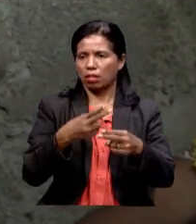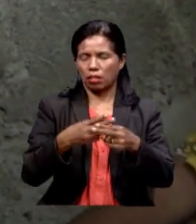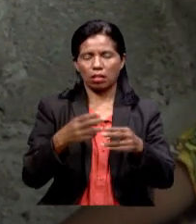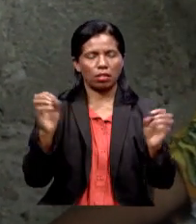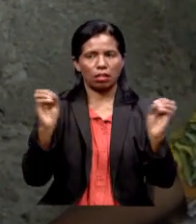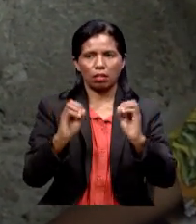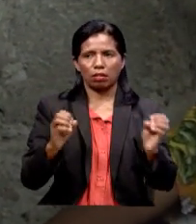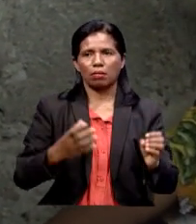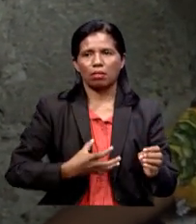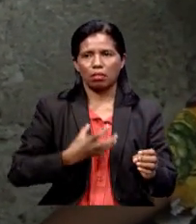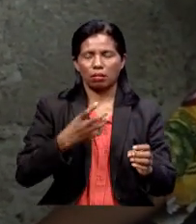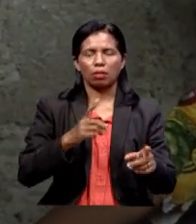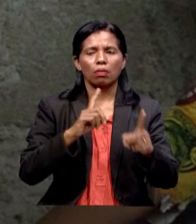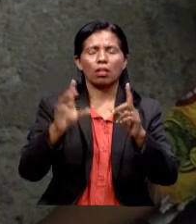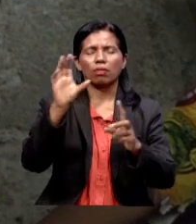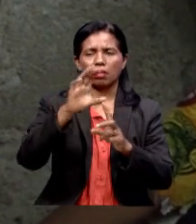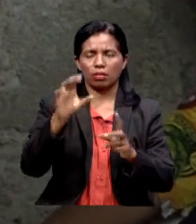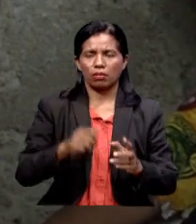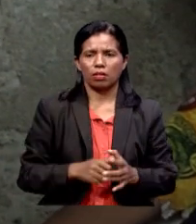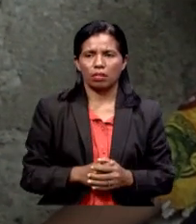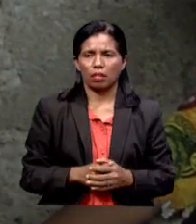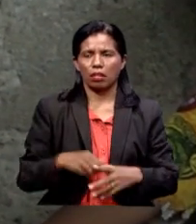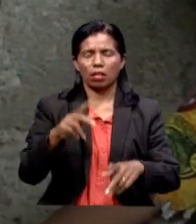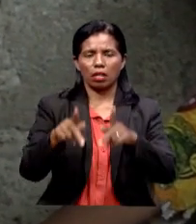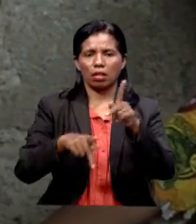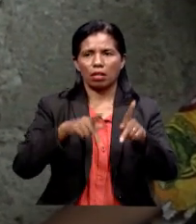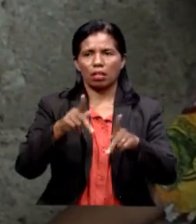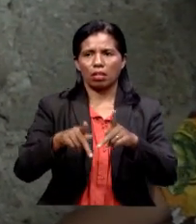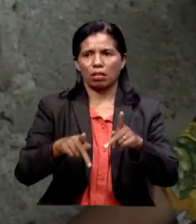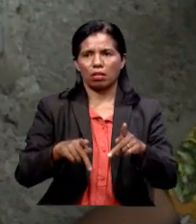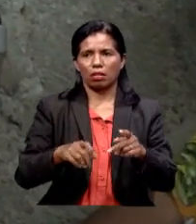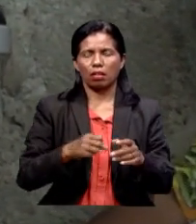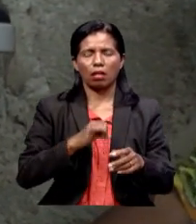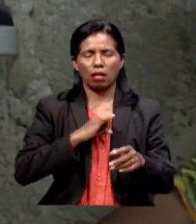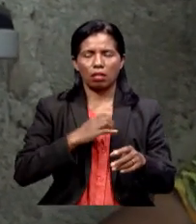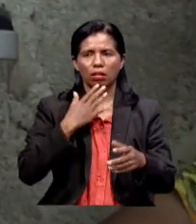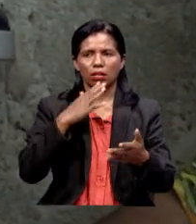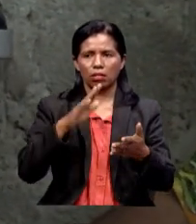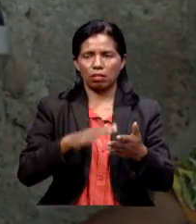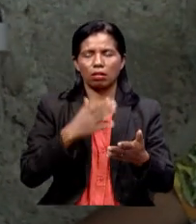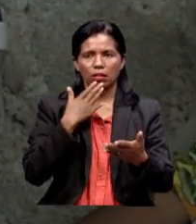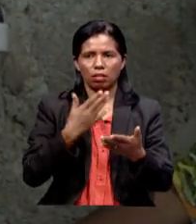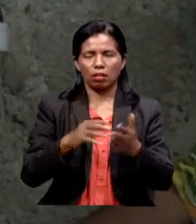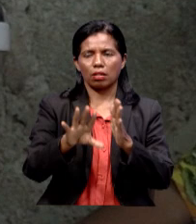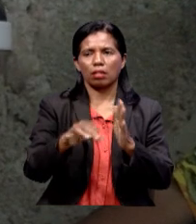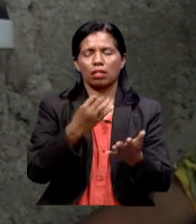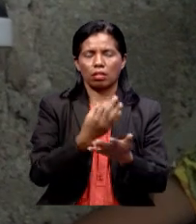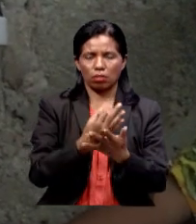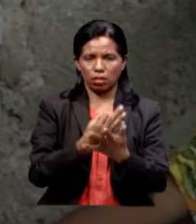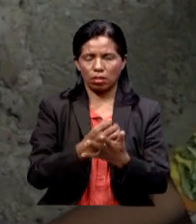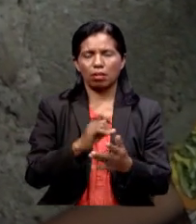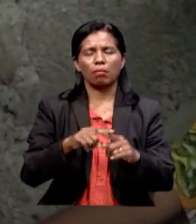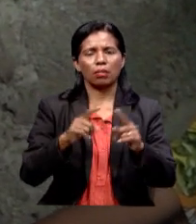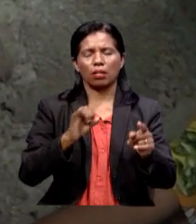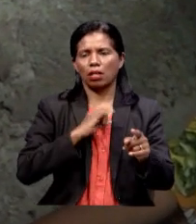abi nervoso abi koleba siepi. Ha, ema ida be, atli hau kari, se dia kli hau kari ketan hau ida hanesane,